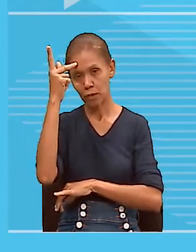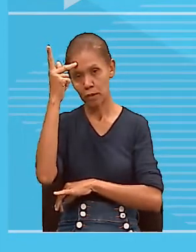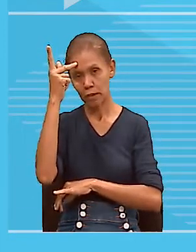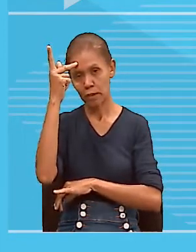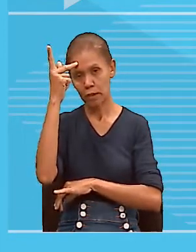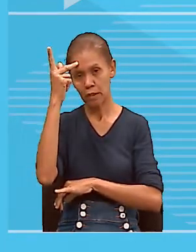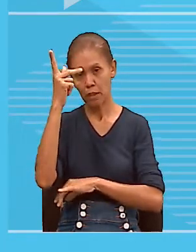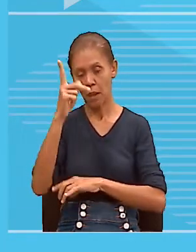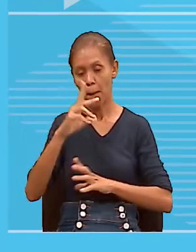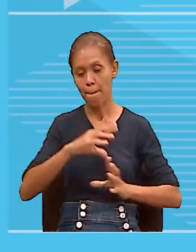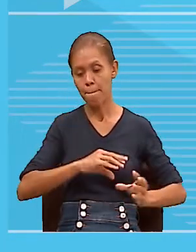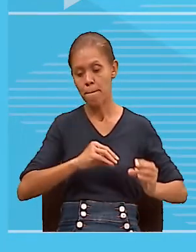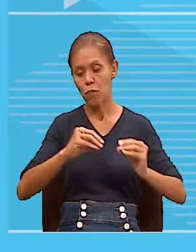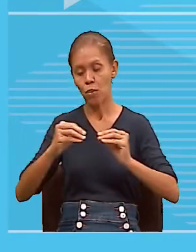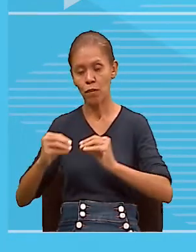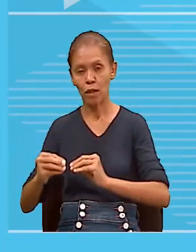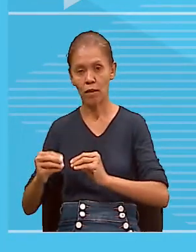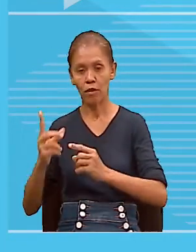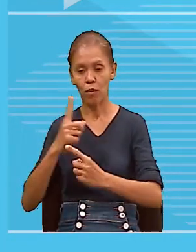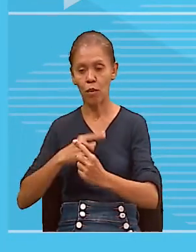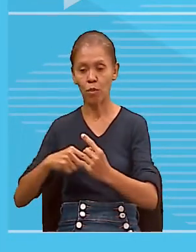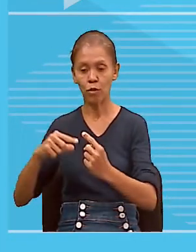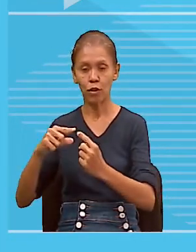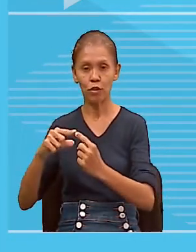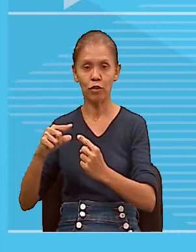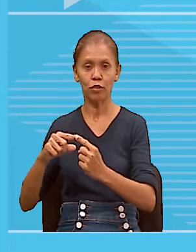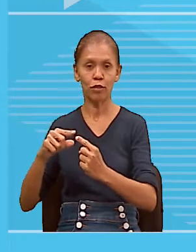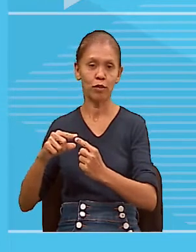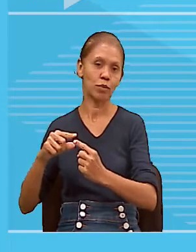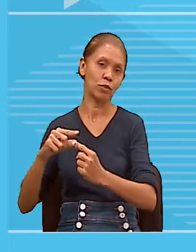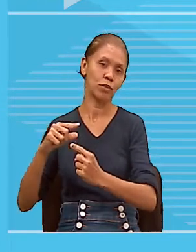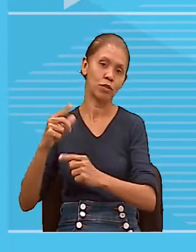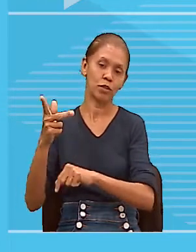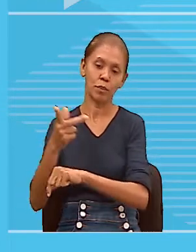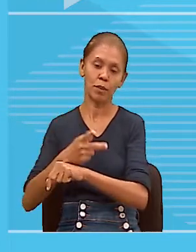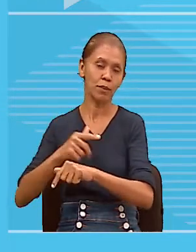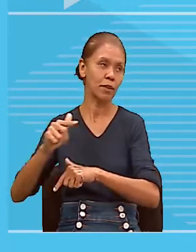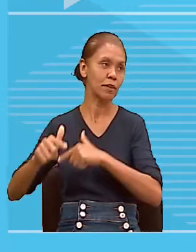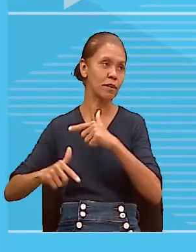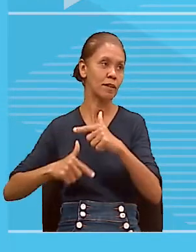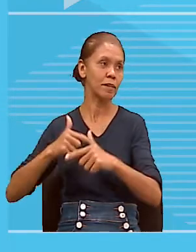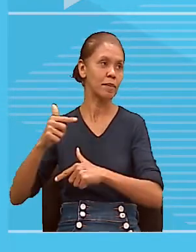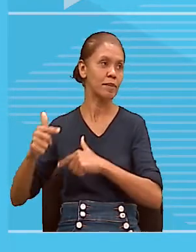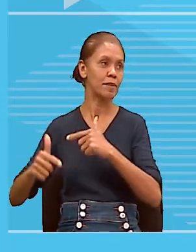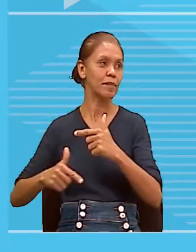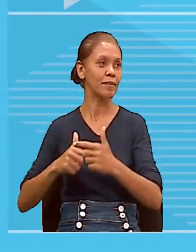piauiense muitos retirantes retirantes ruralista